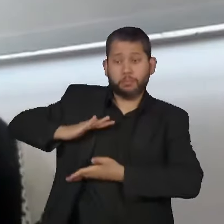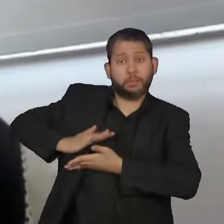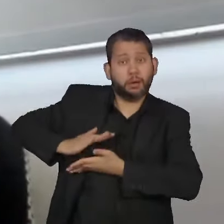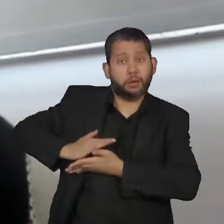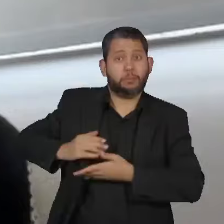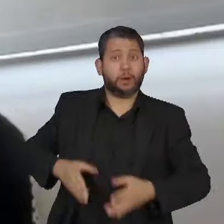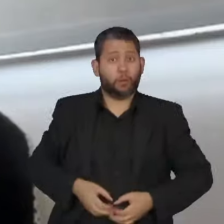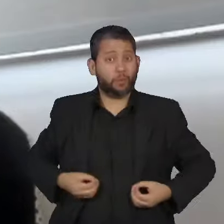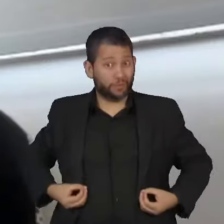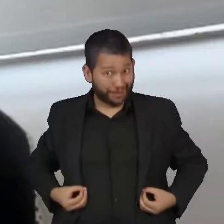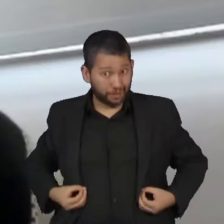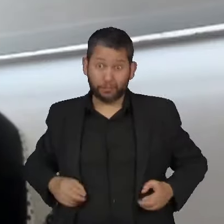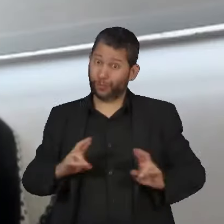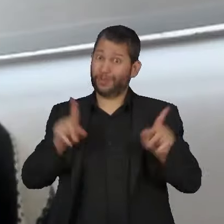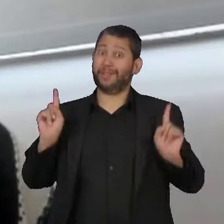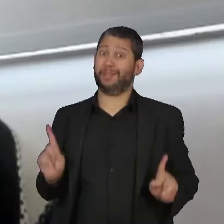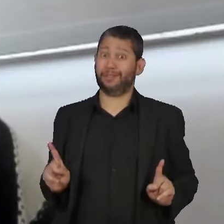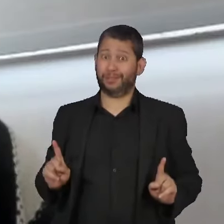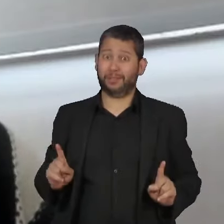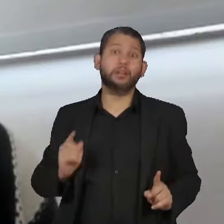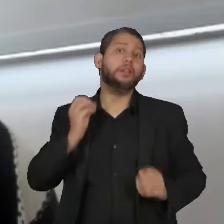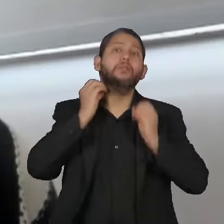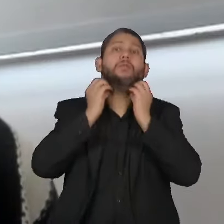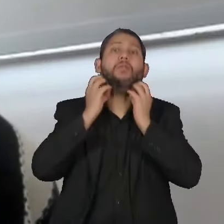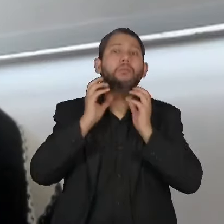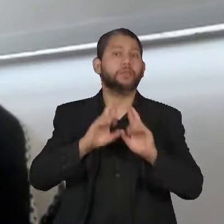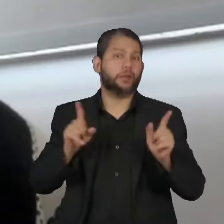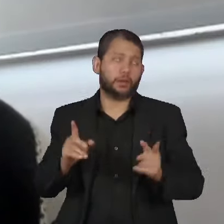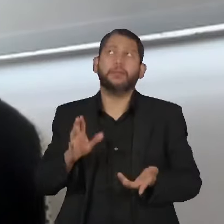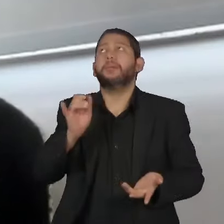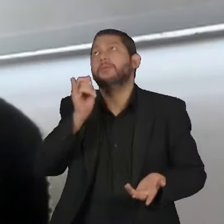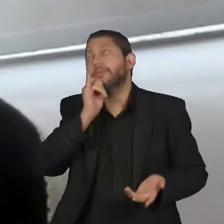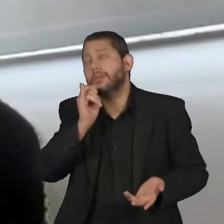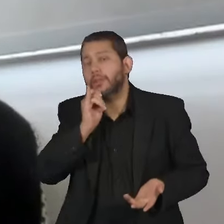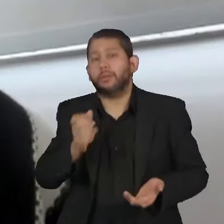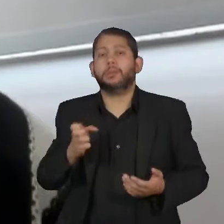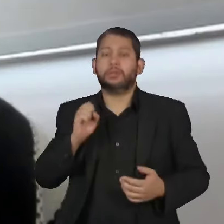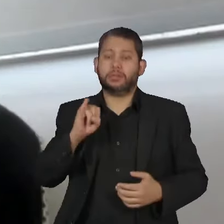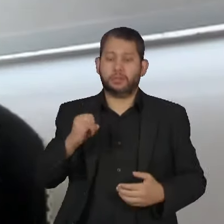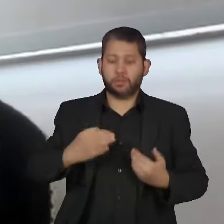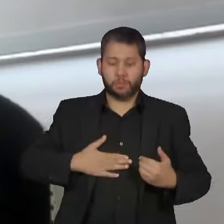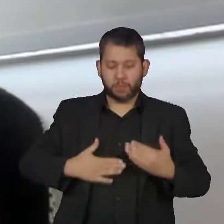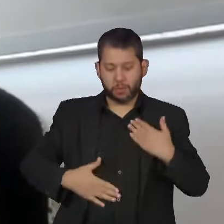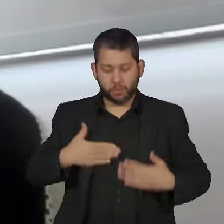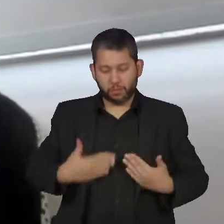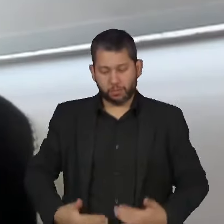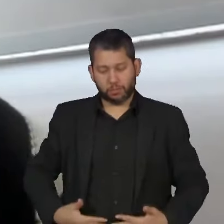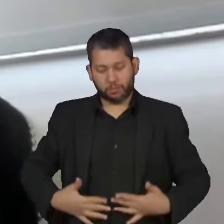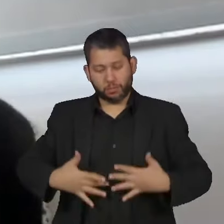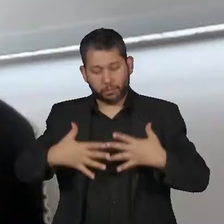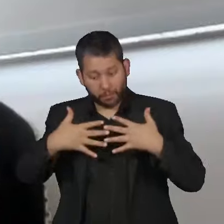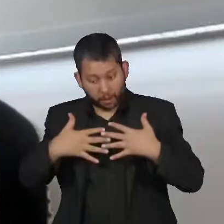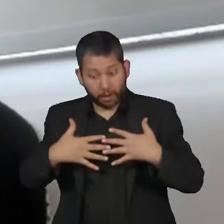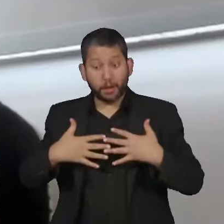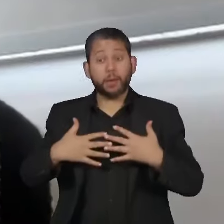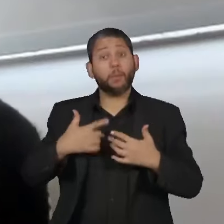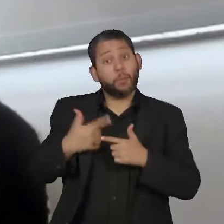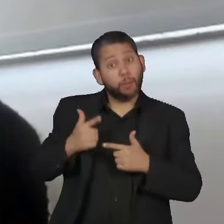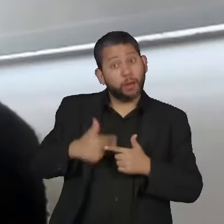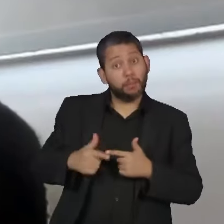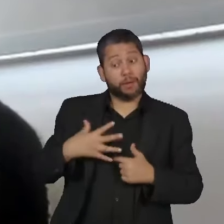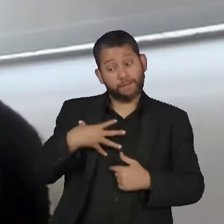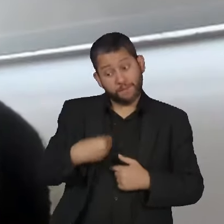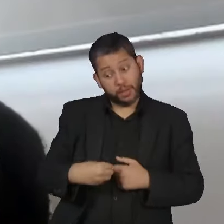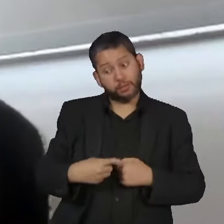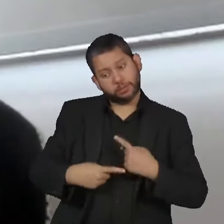ovário. O linfoma não tem isso. Claro que a gente tem uma fragilidade que a gente transmite para os nossos filhos. Então, a gente conhece